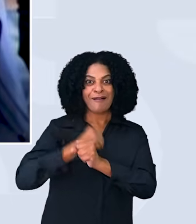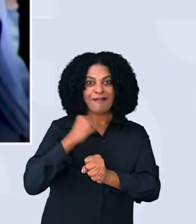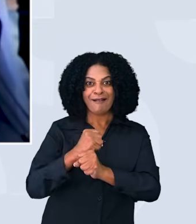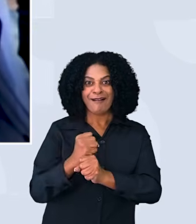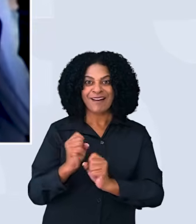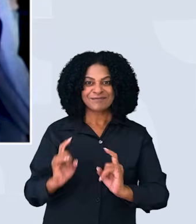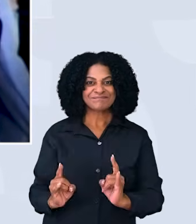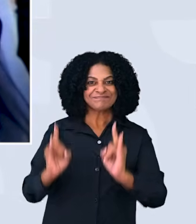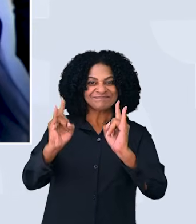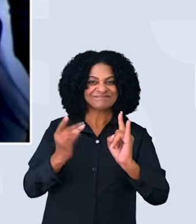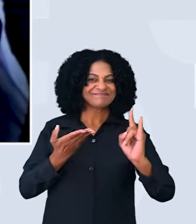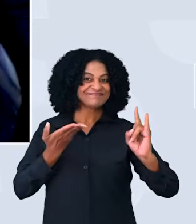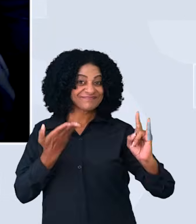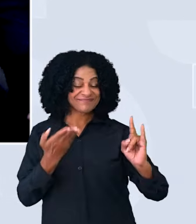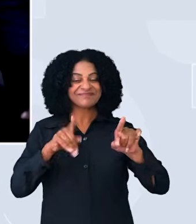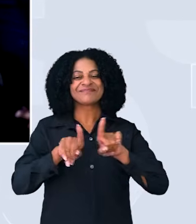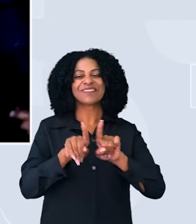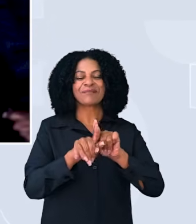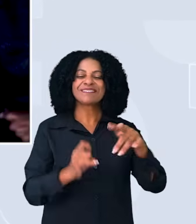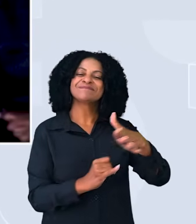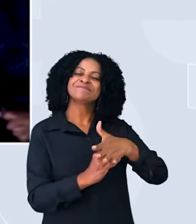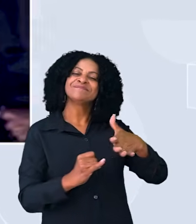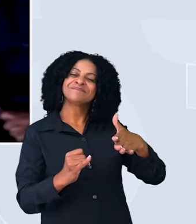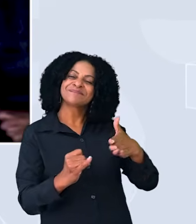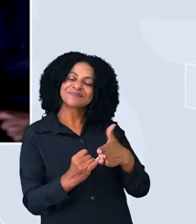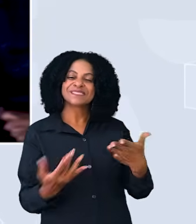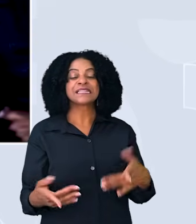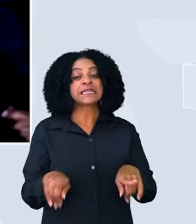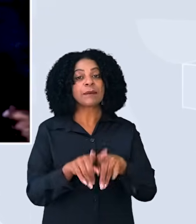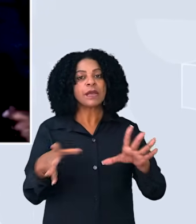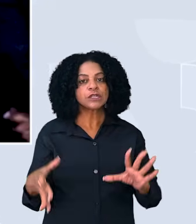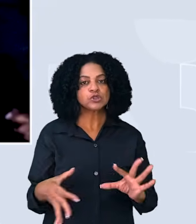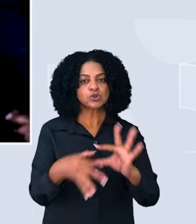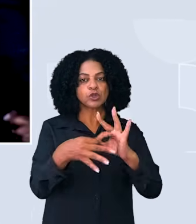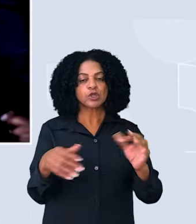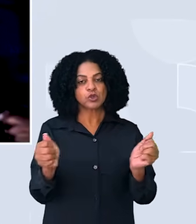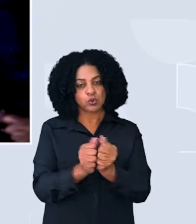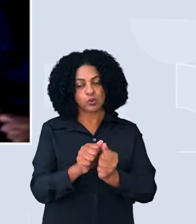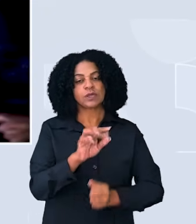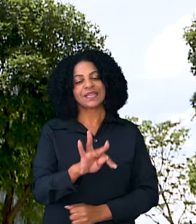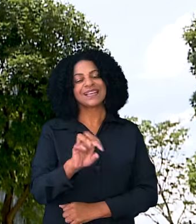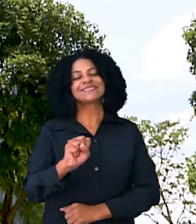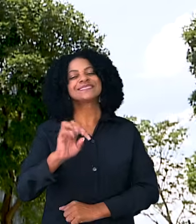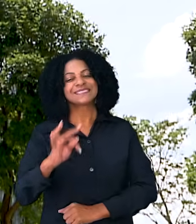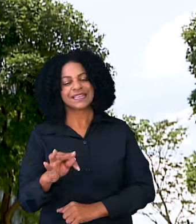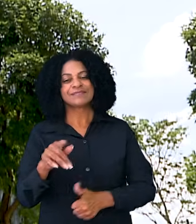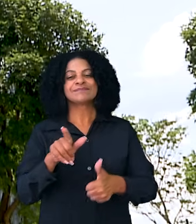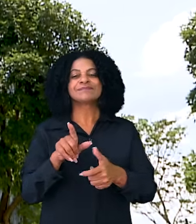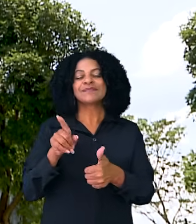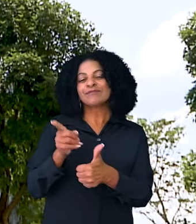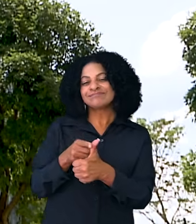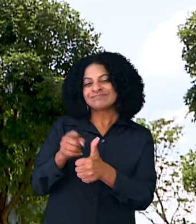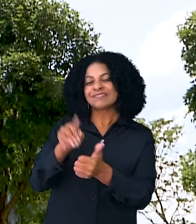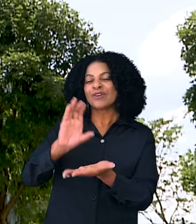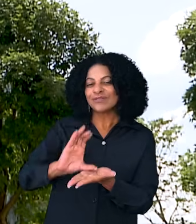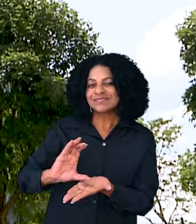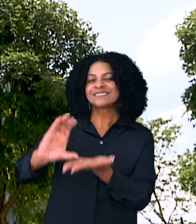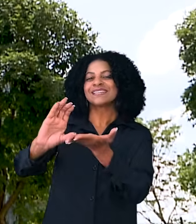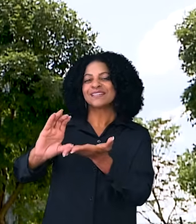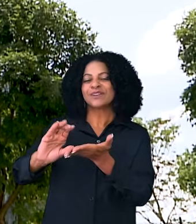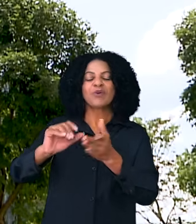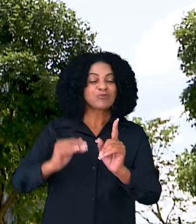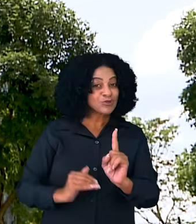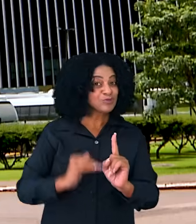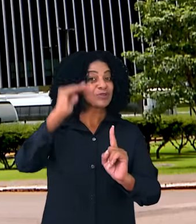e também a integração das instituições vinculadas ao TST, como o Conselho Superior da Justiça